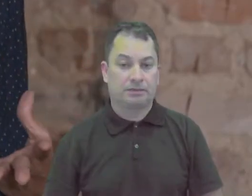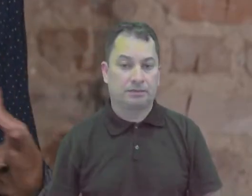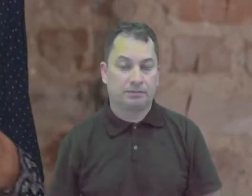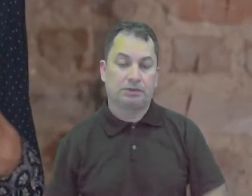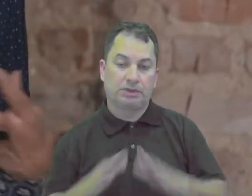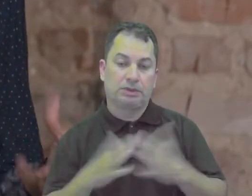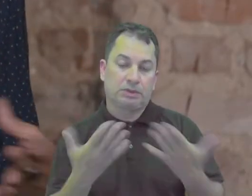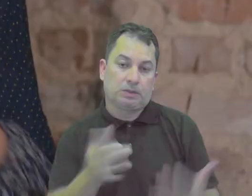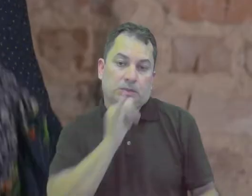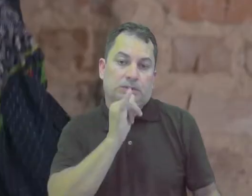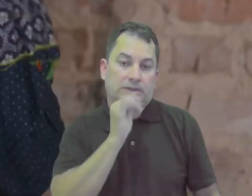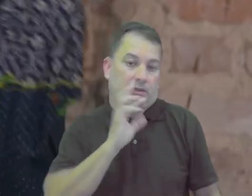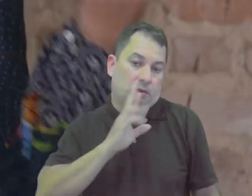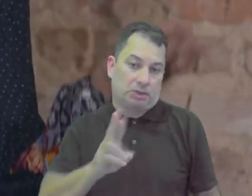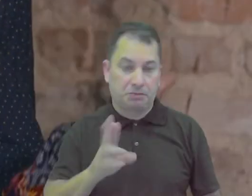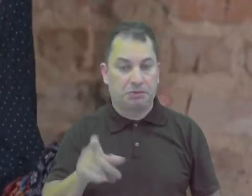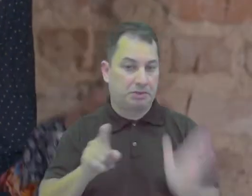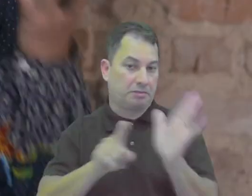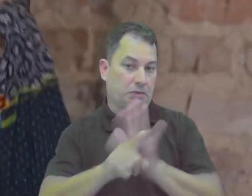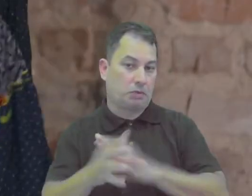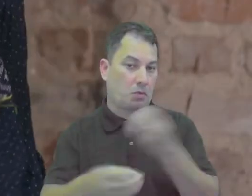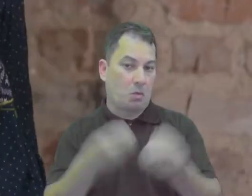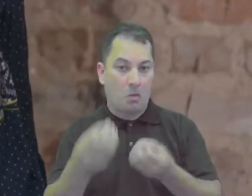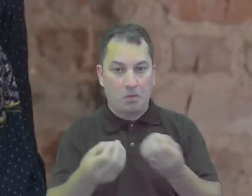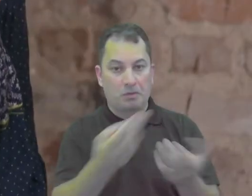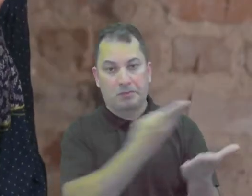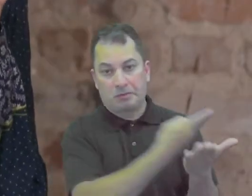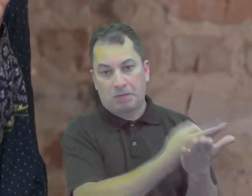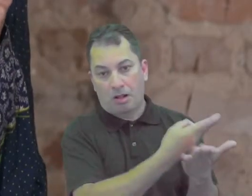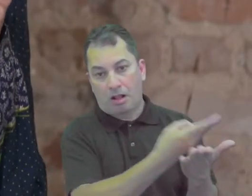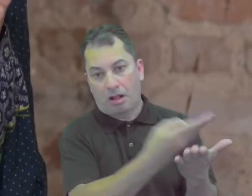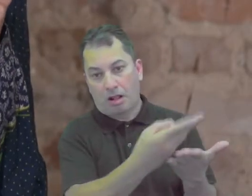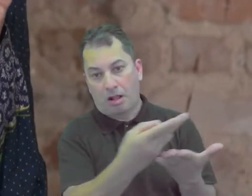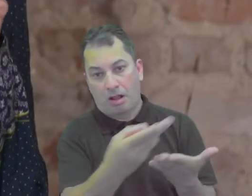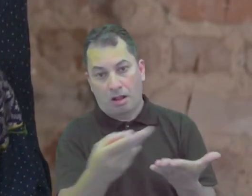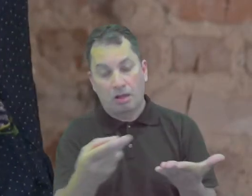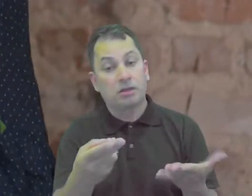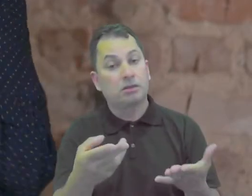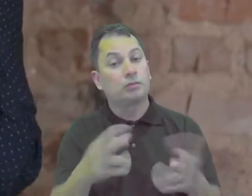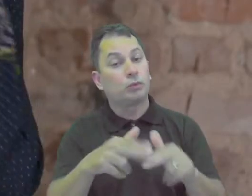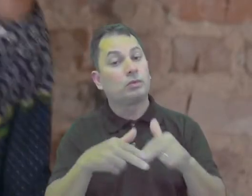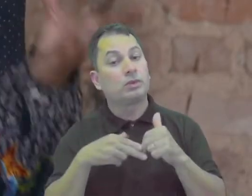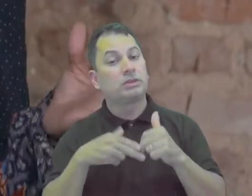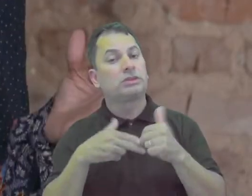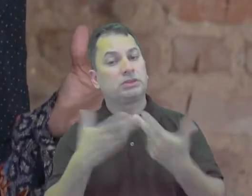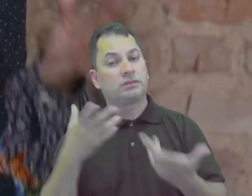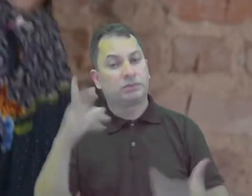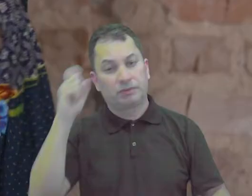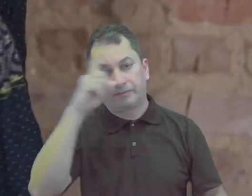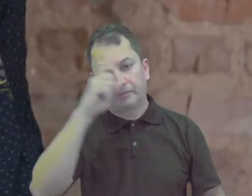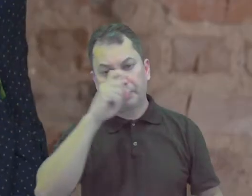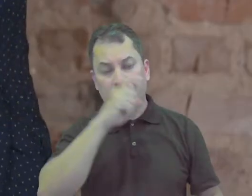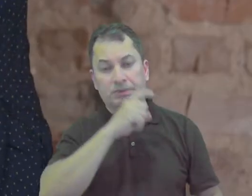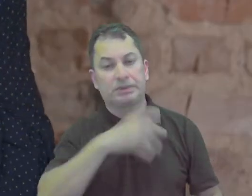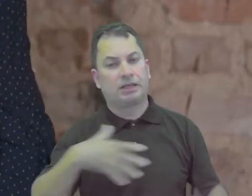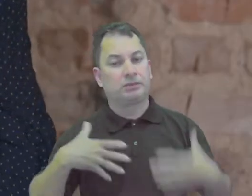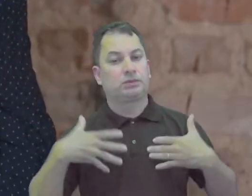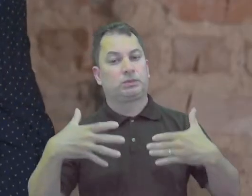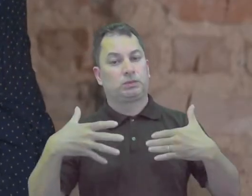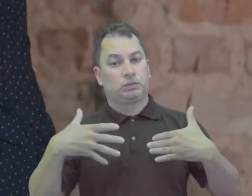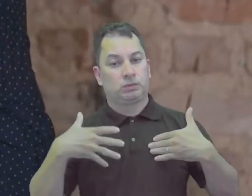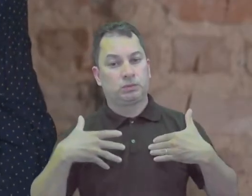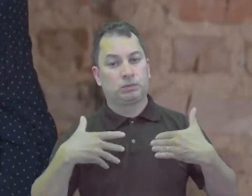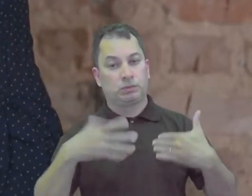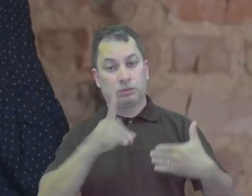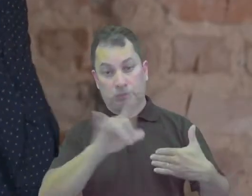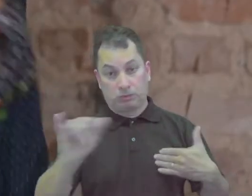responder, né, perguntas como excesso de internação por doenças do aparelho circulatório em dias com ondas